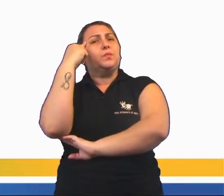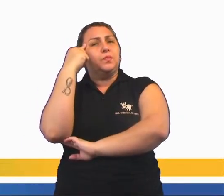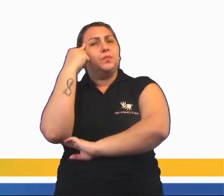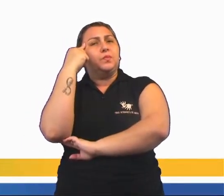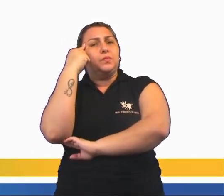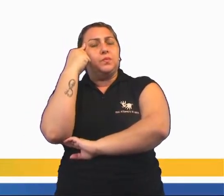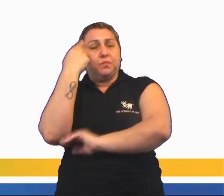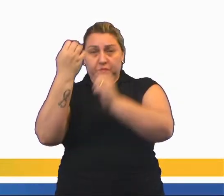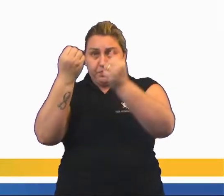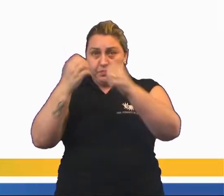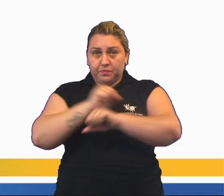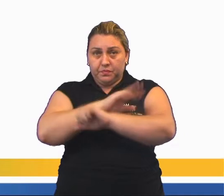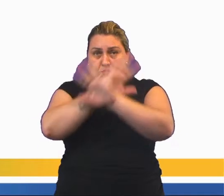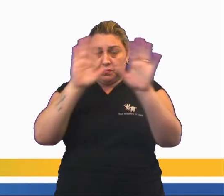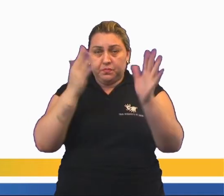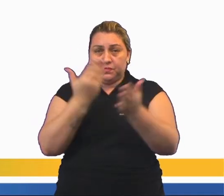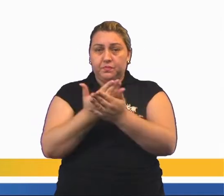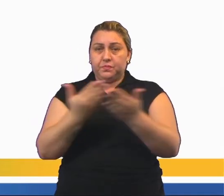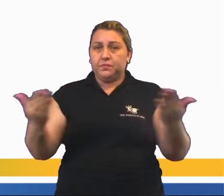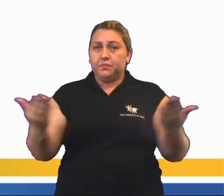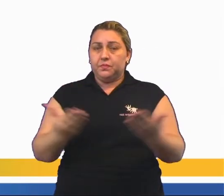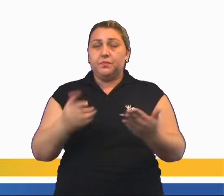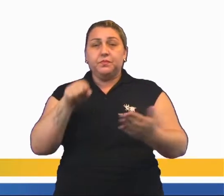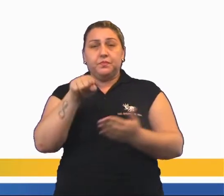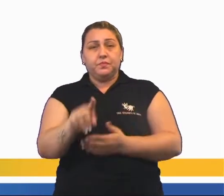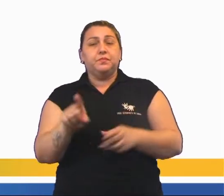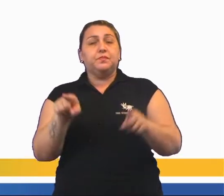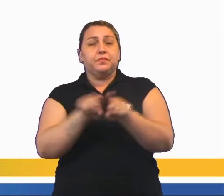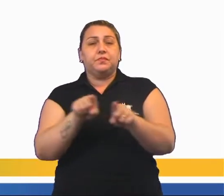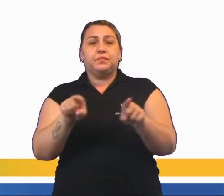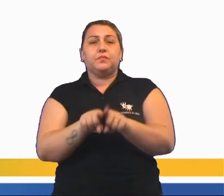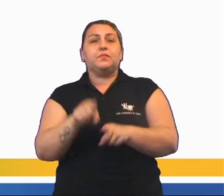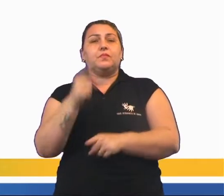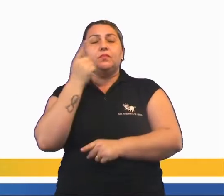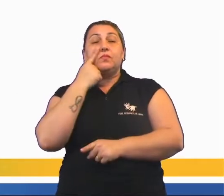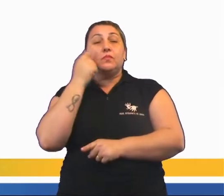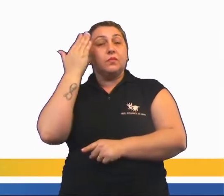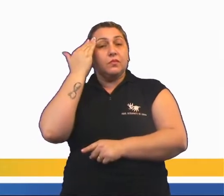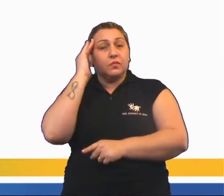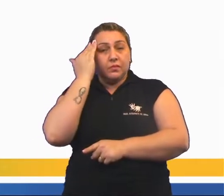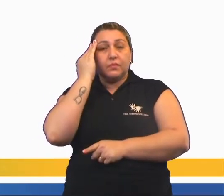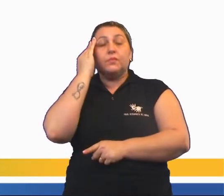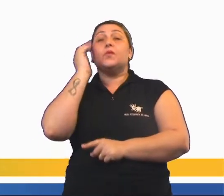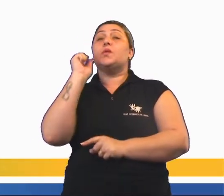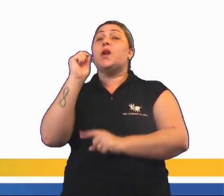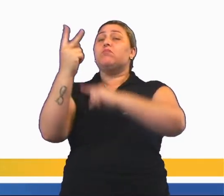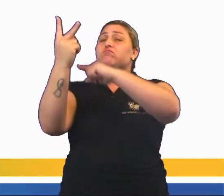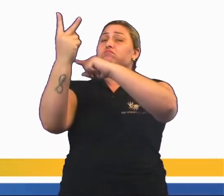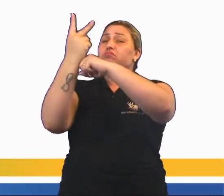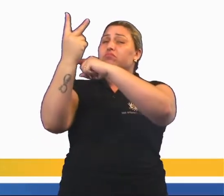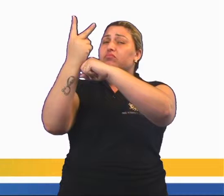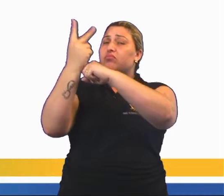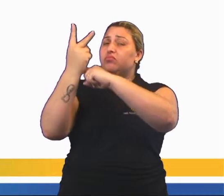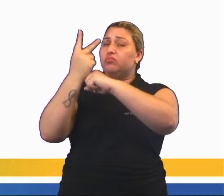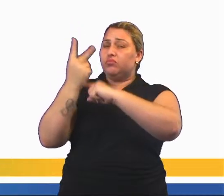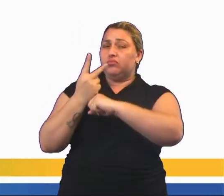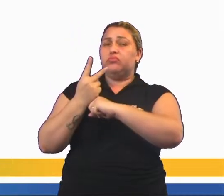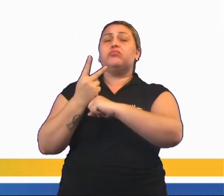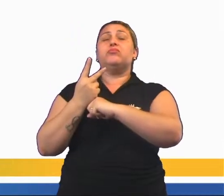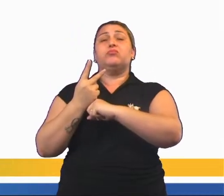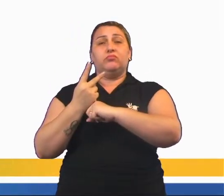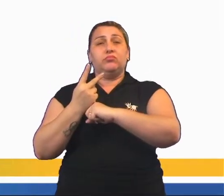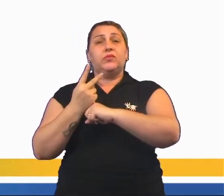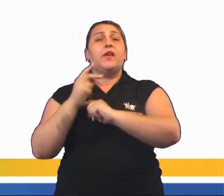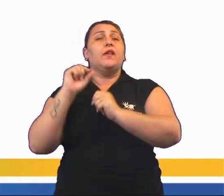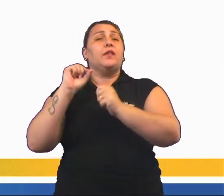as dúvidas dele na aula de hoje? E talvez a sua também? Olha só, compreende então medidas de